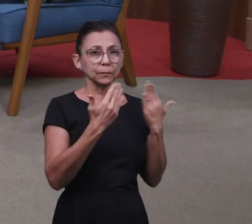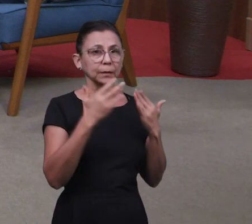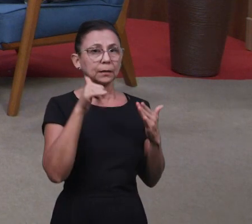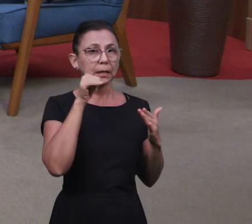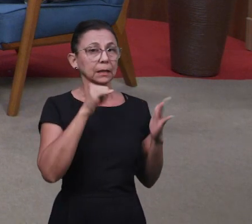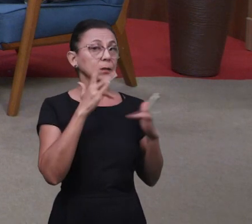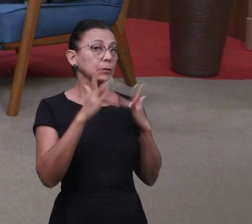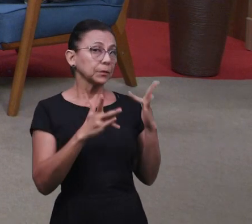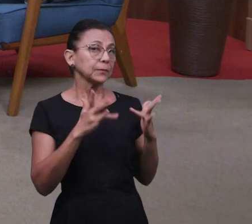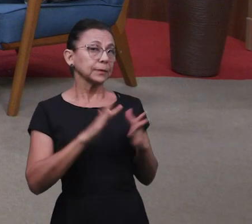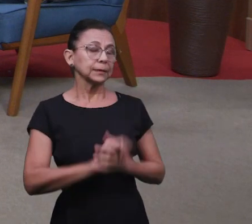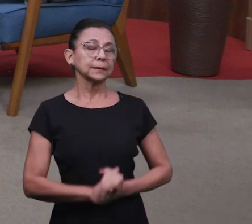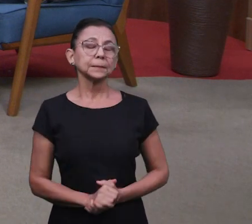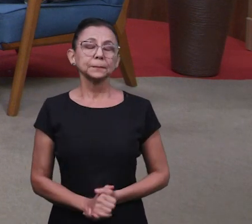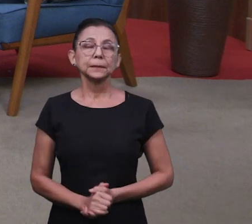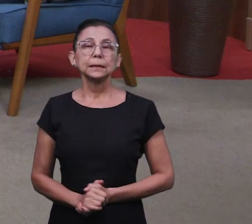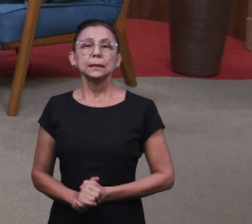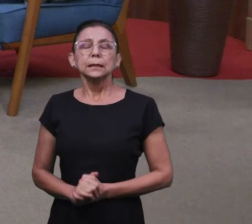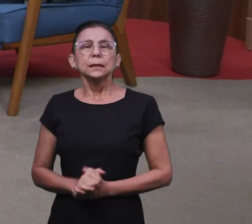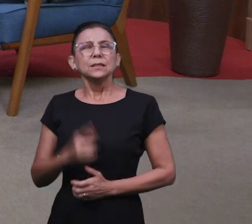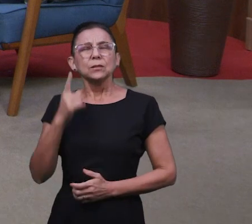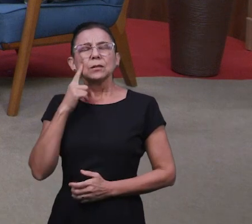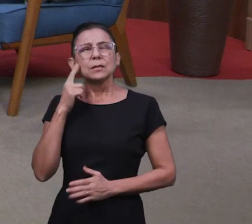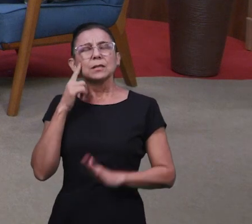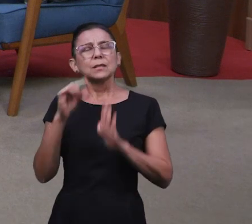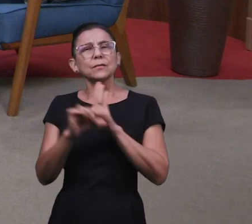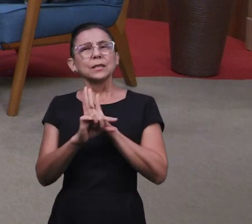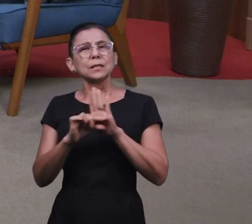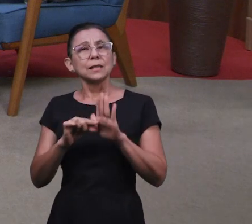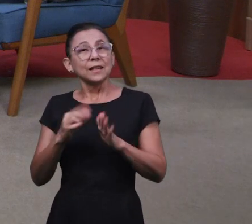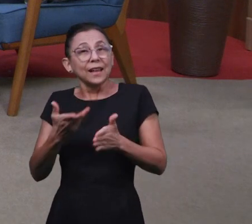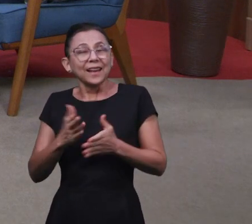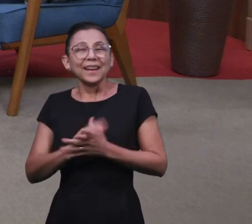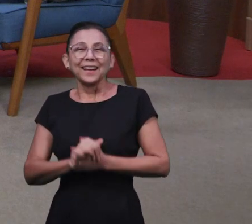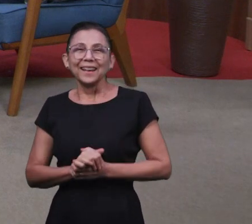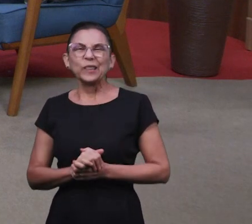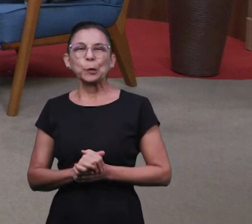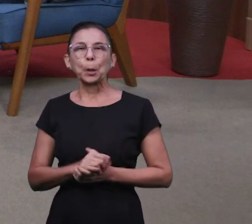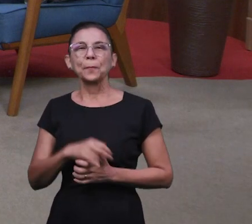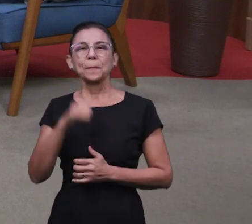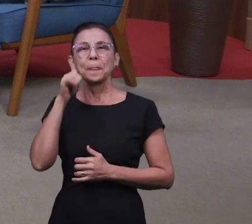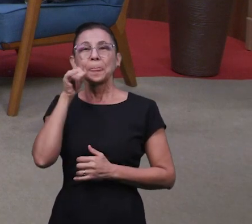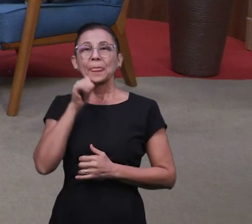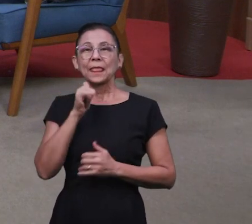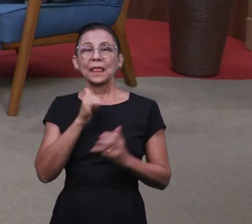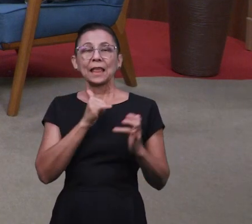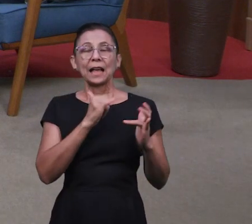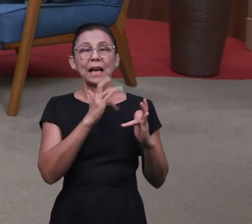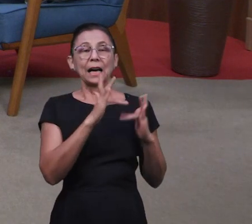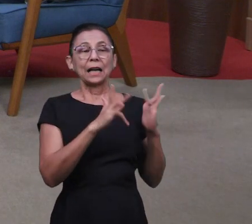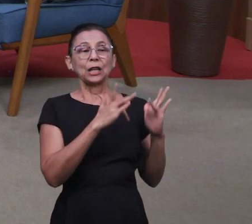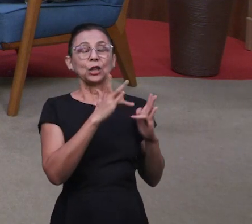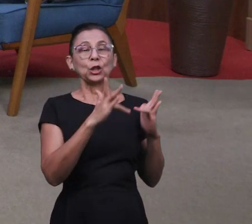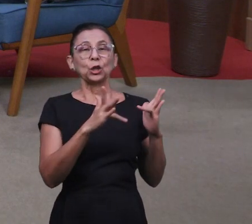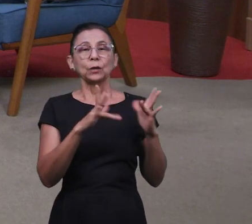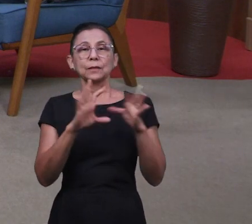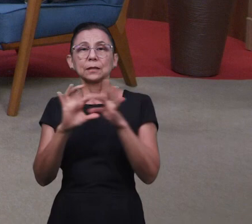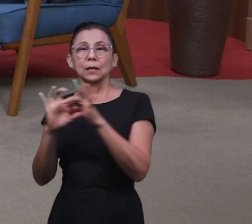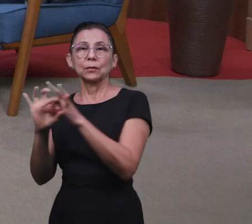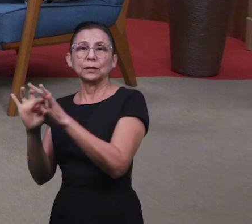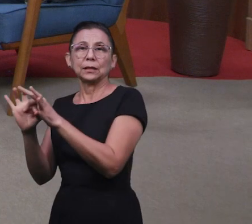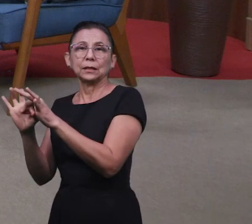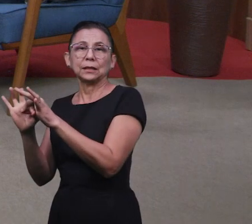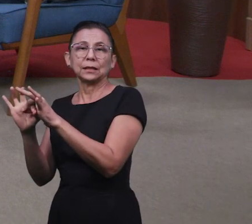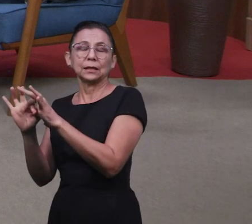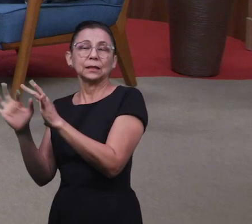é que literalmente nesse versículo aí, a noiva está nos braços dele. Glória a Deus. É isso mesmo. Unida